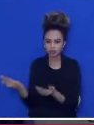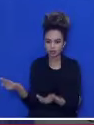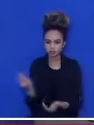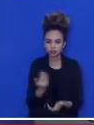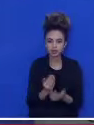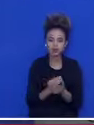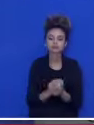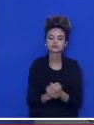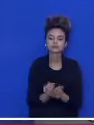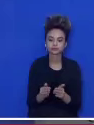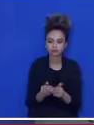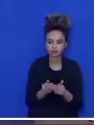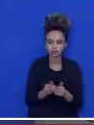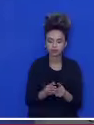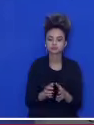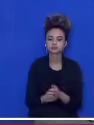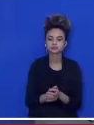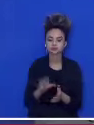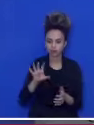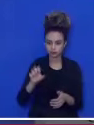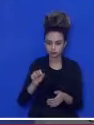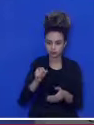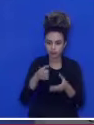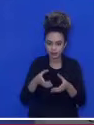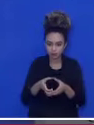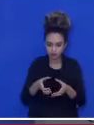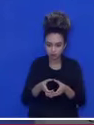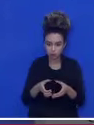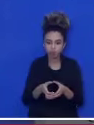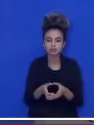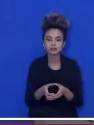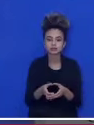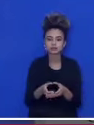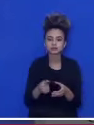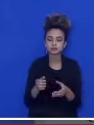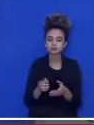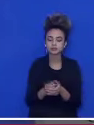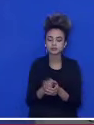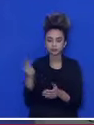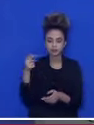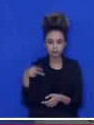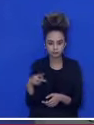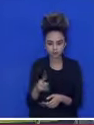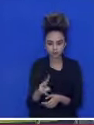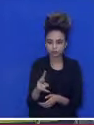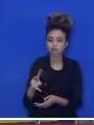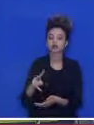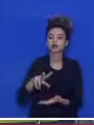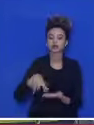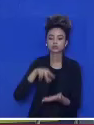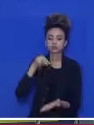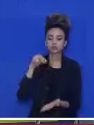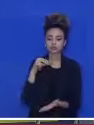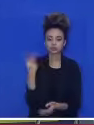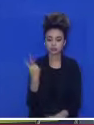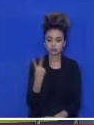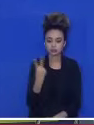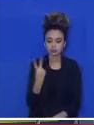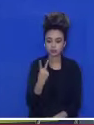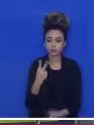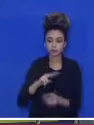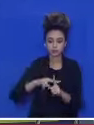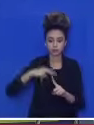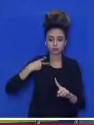no primeiro sorteio da Dupla Sena, colocá-las em cima do globo número 4, para procedermos o segundo sorteio da